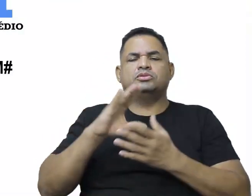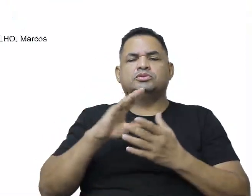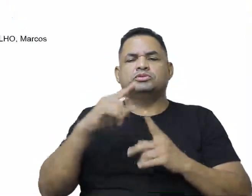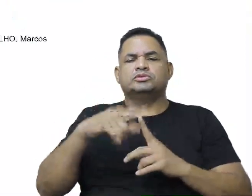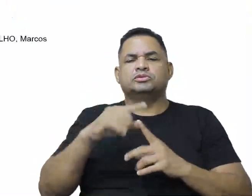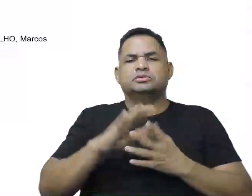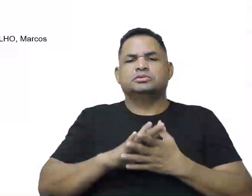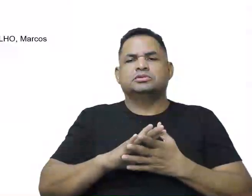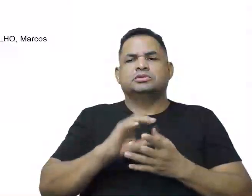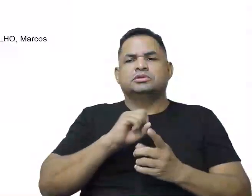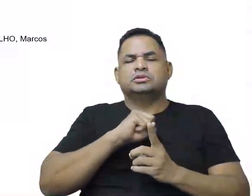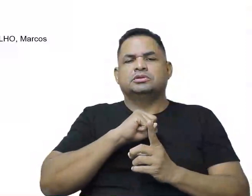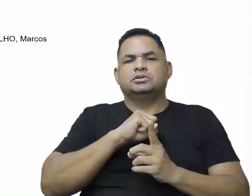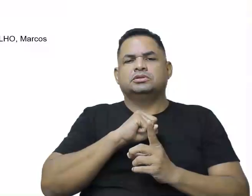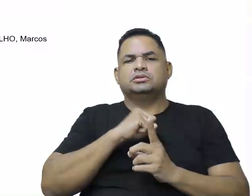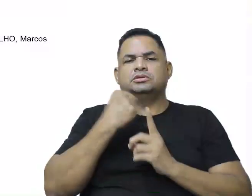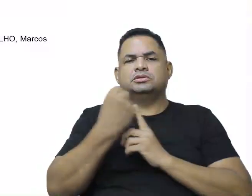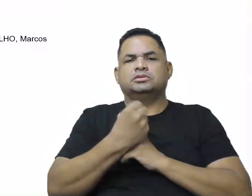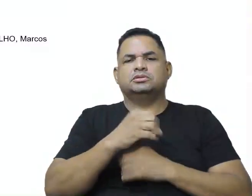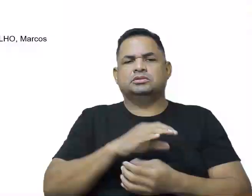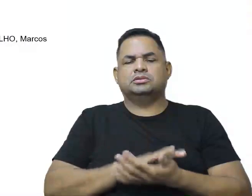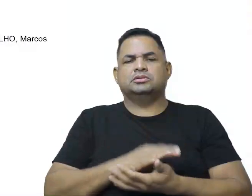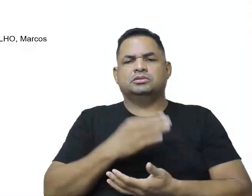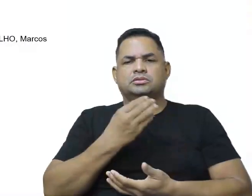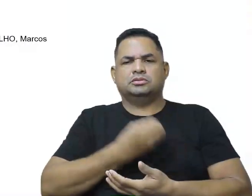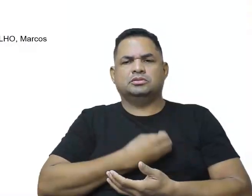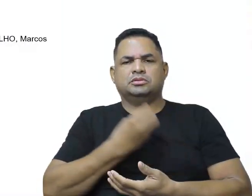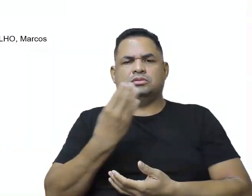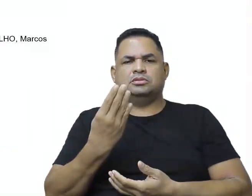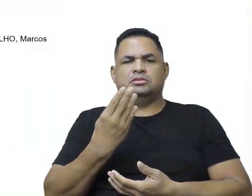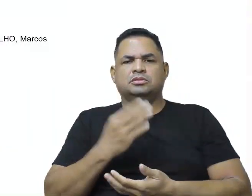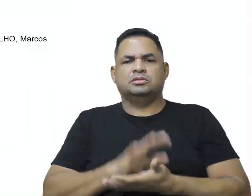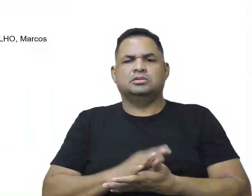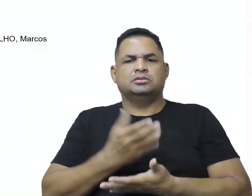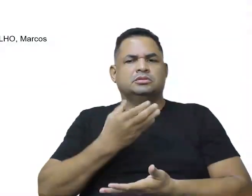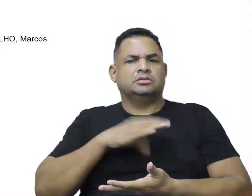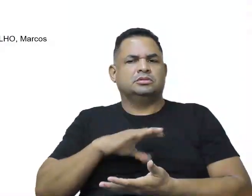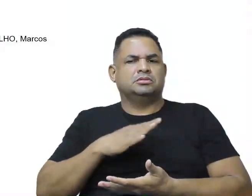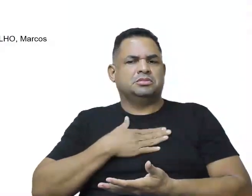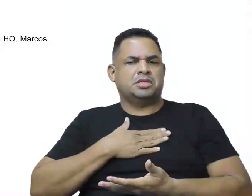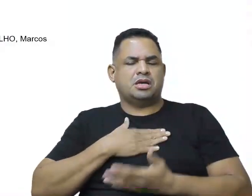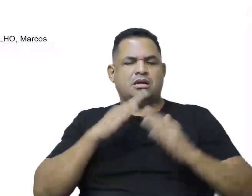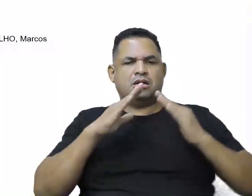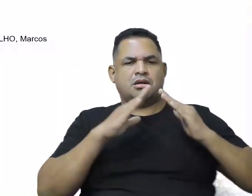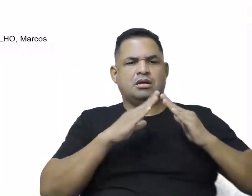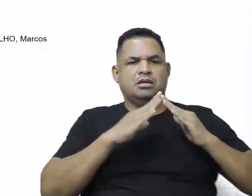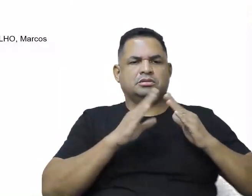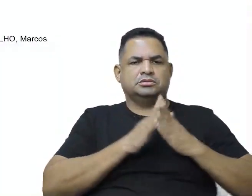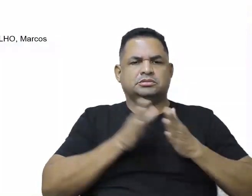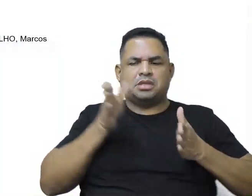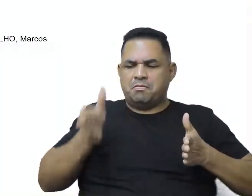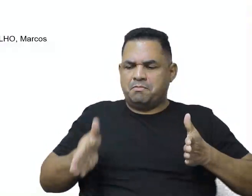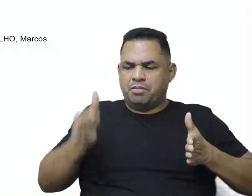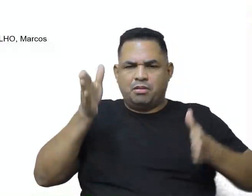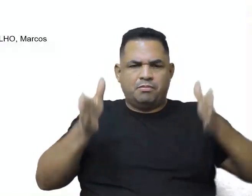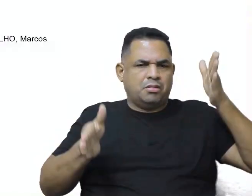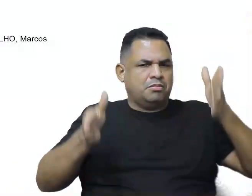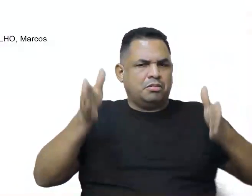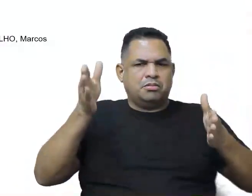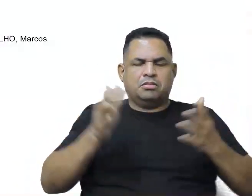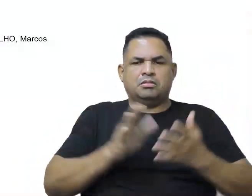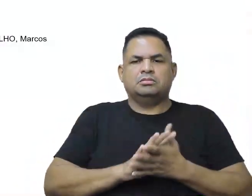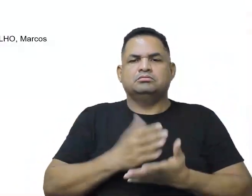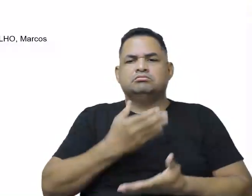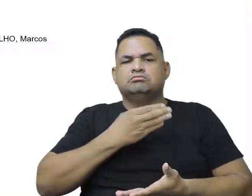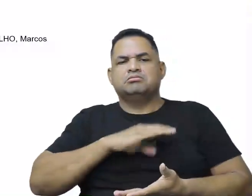sociedade não capitalista né questão quatro não quero que minha casa seja o cara de muros por todos os lados